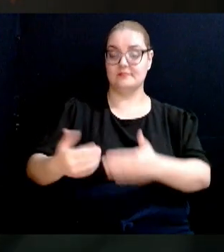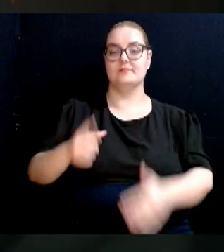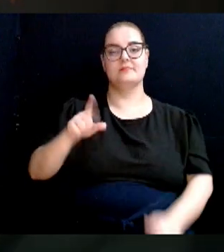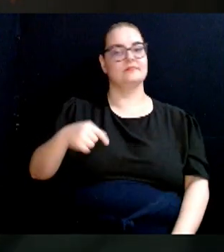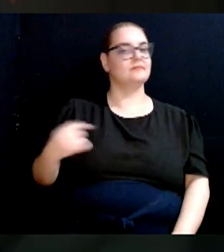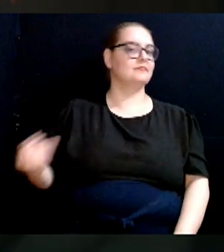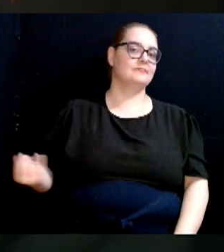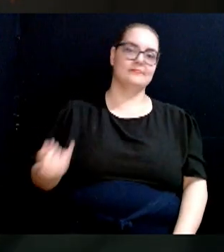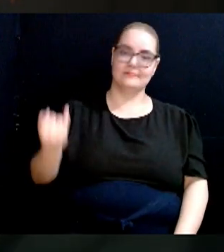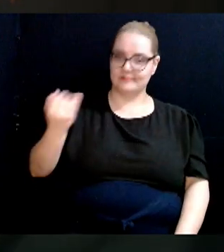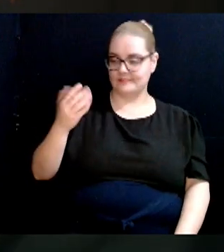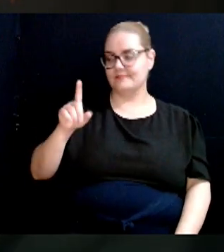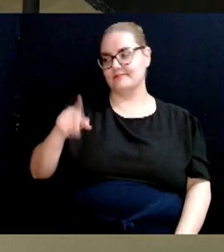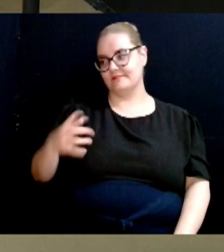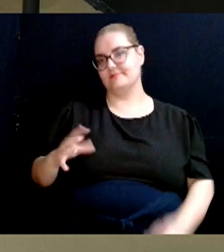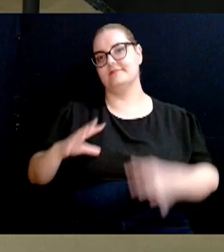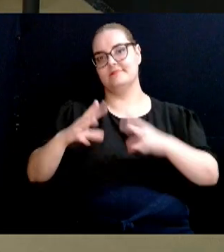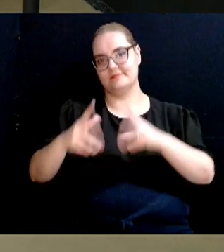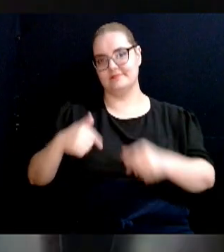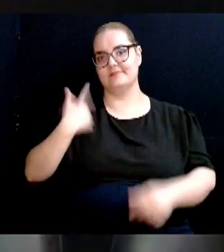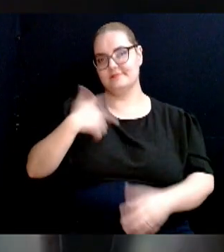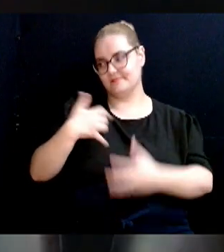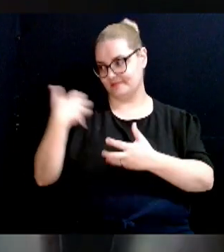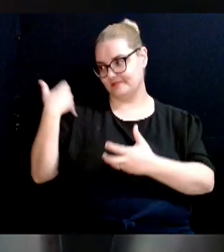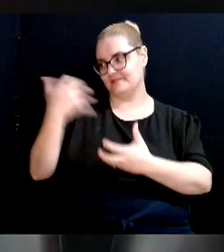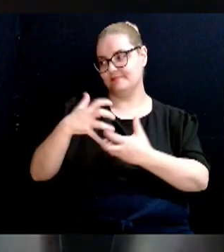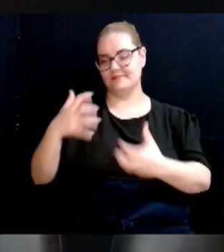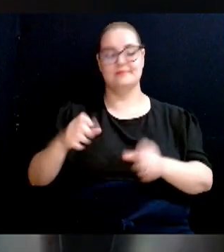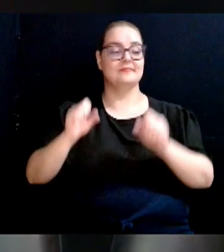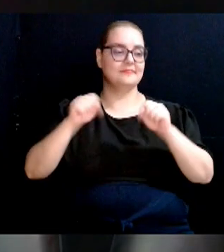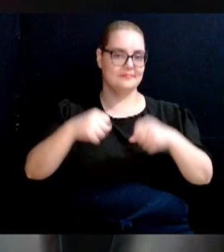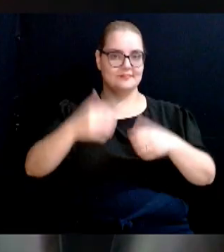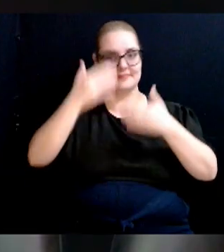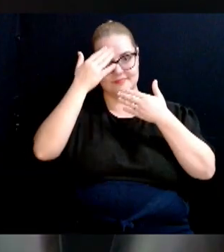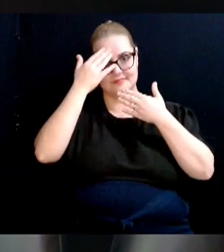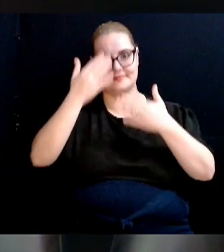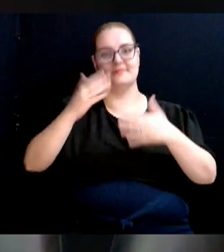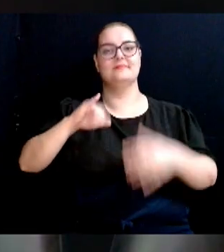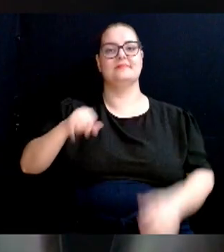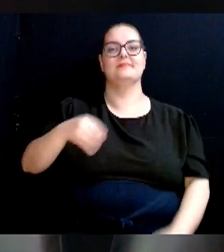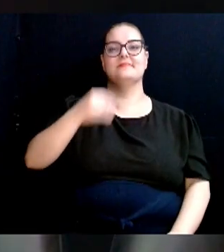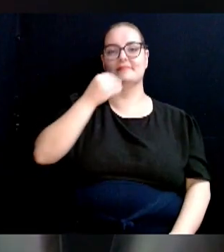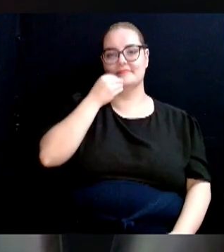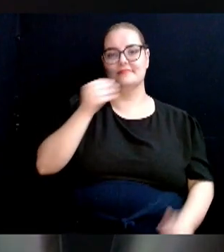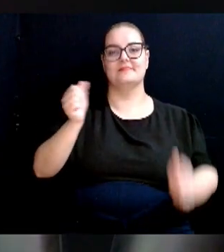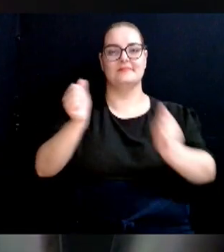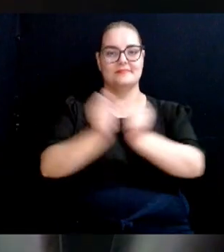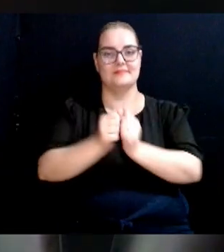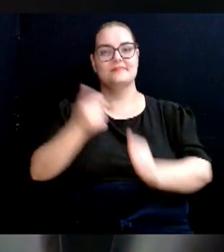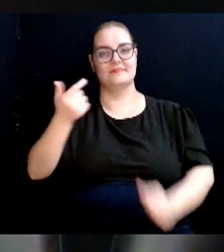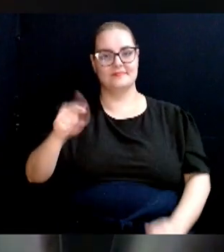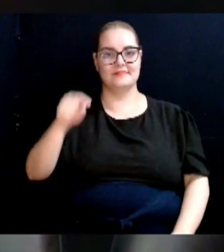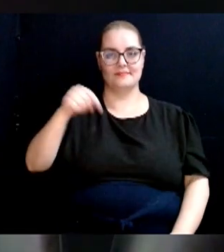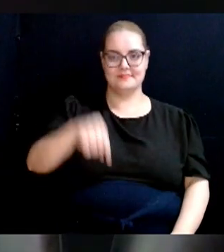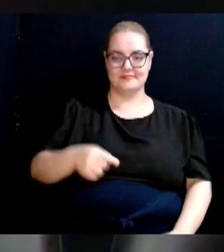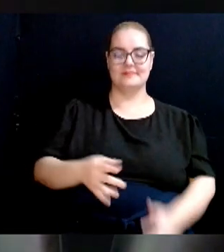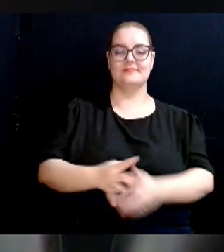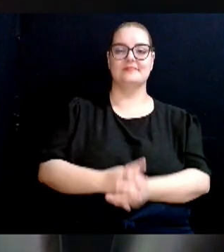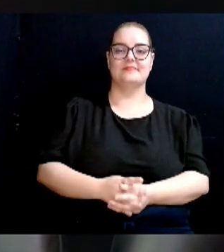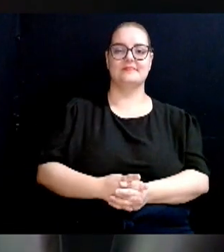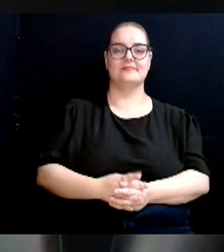né? Todos Sim. vamos envelhecer. Sim, eu que agradeço a oportunidade de estar aqui novamente. É um assunto